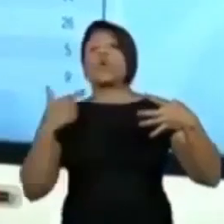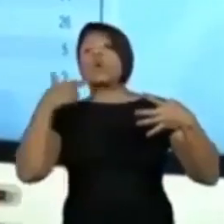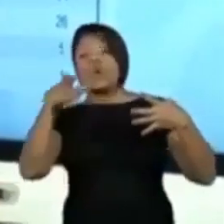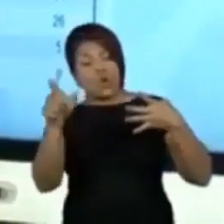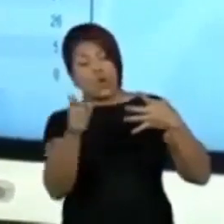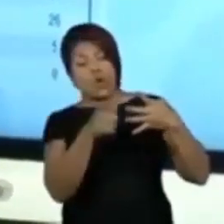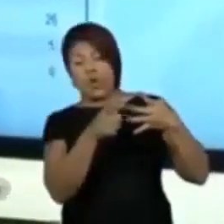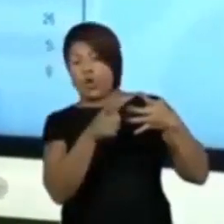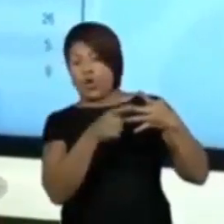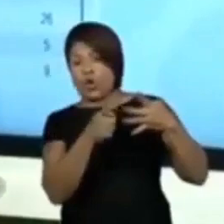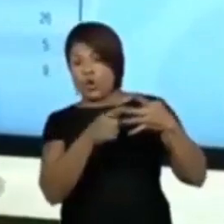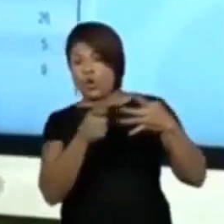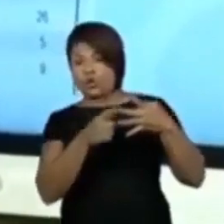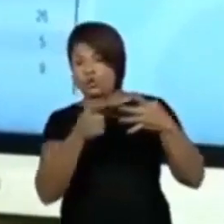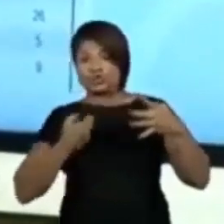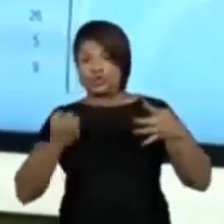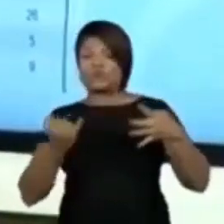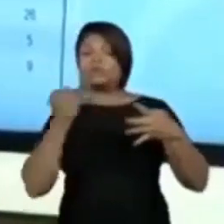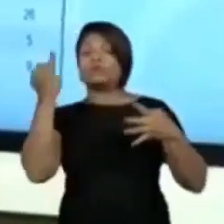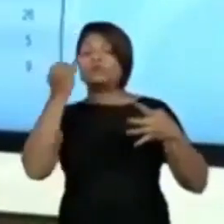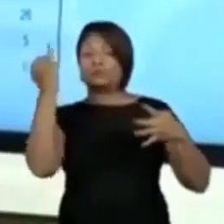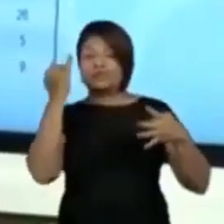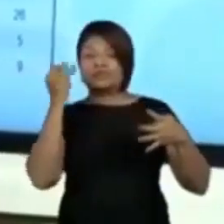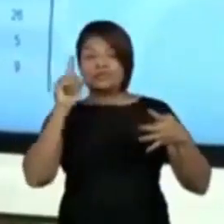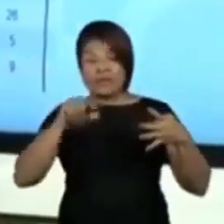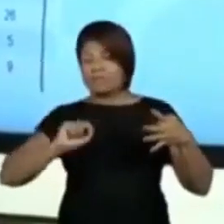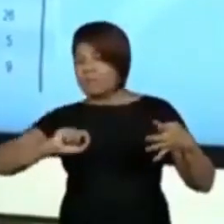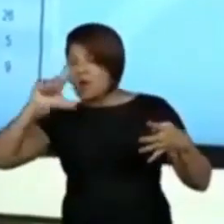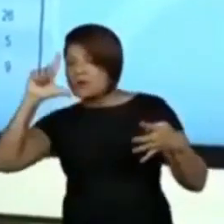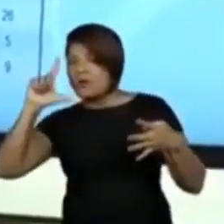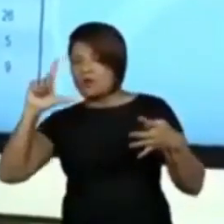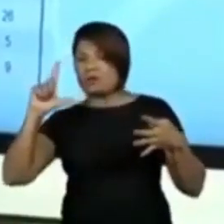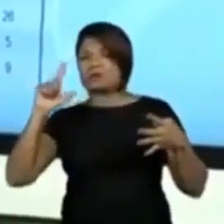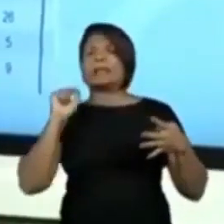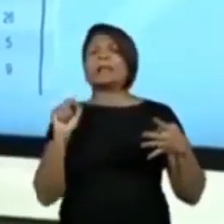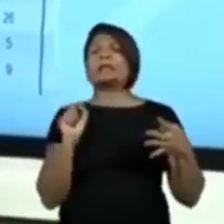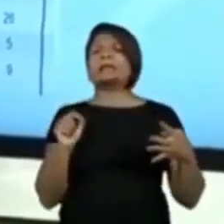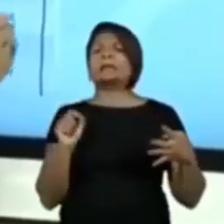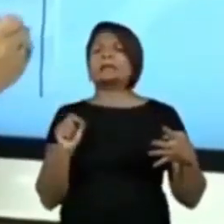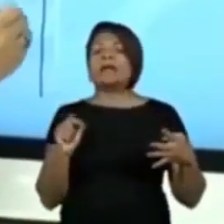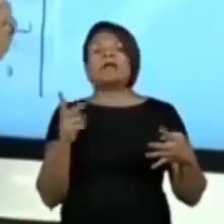Outro número importante que está bem pertinho e que é maior, quem é?